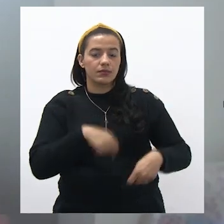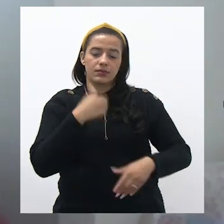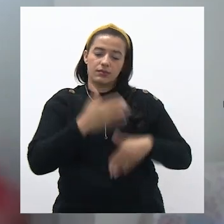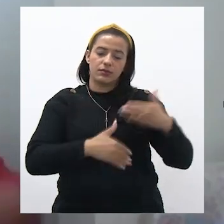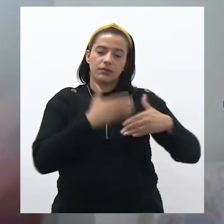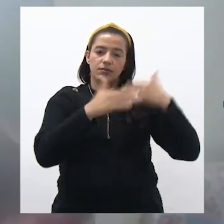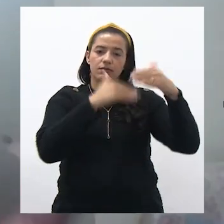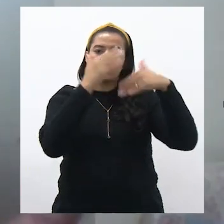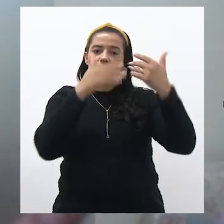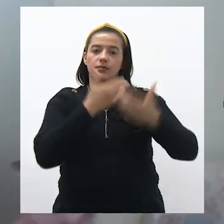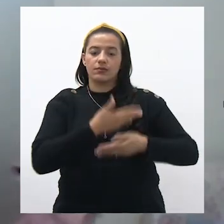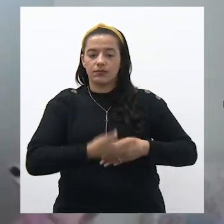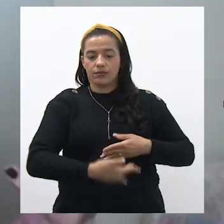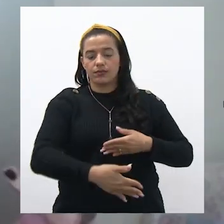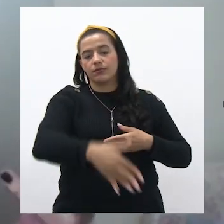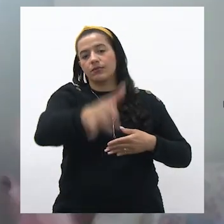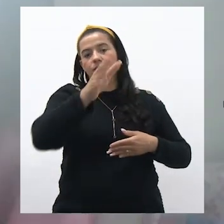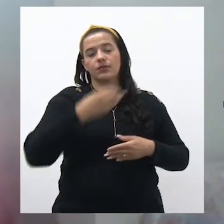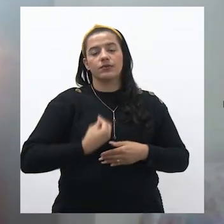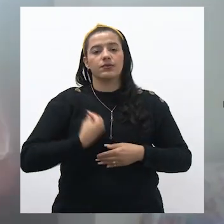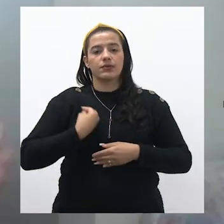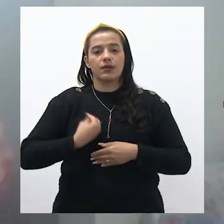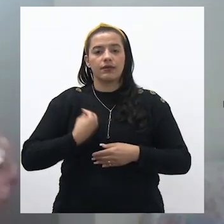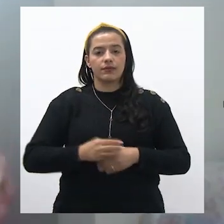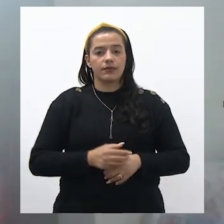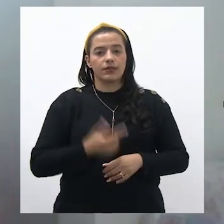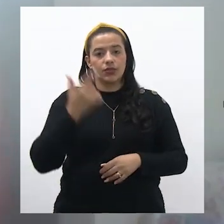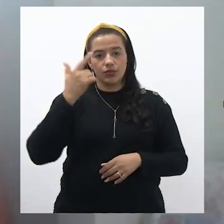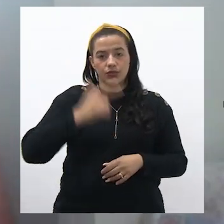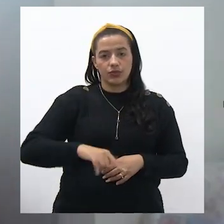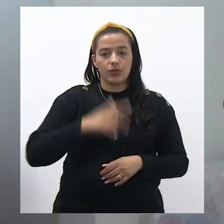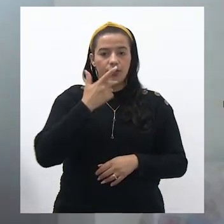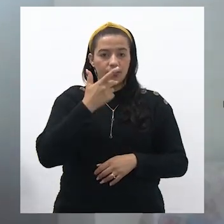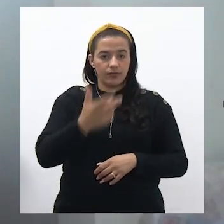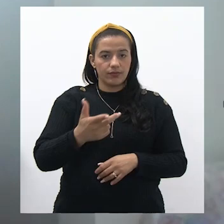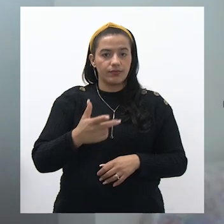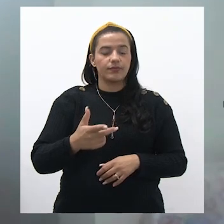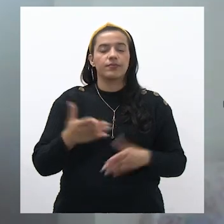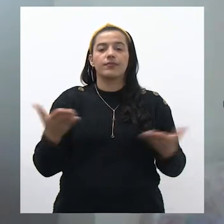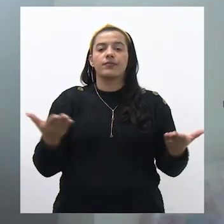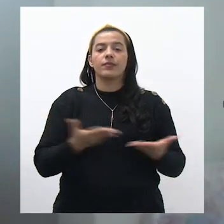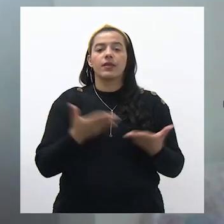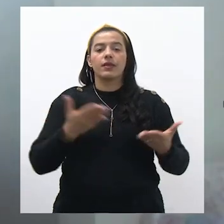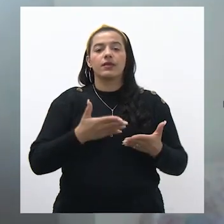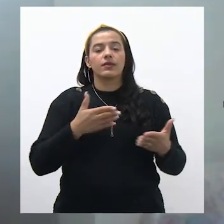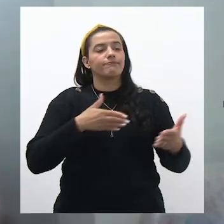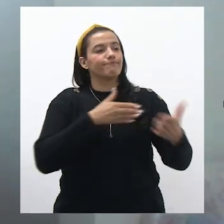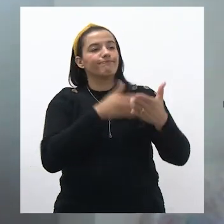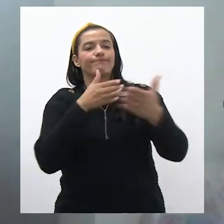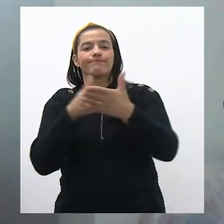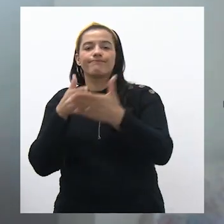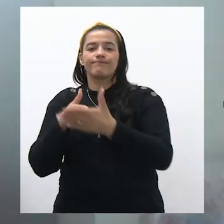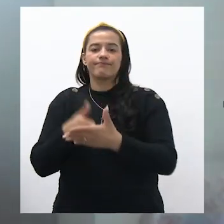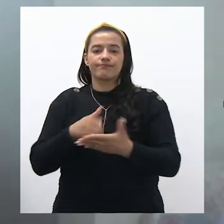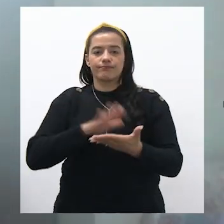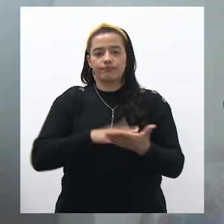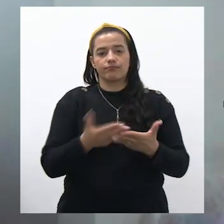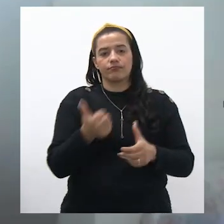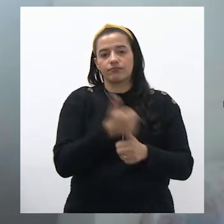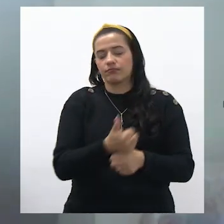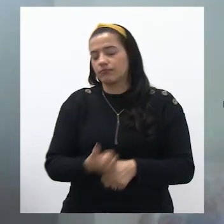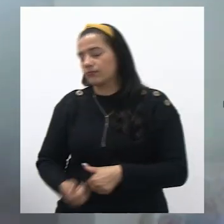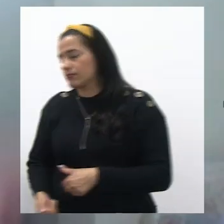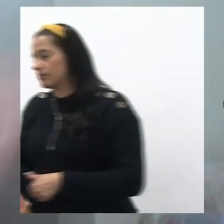desenvolvidas ao longo da nossa vida. Vamos de novo falar, vamos quebrar paradigma que dizia que